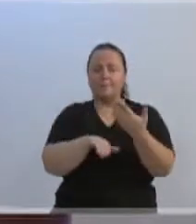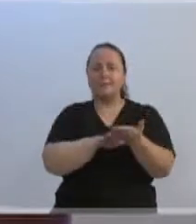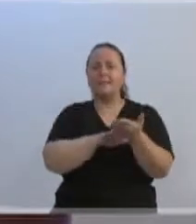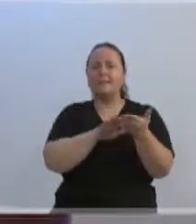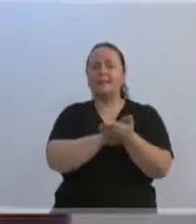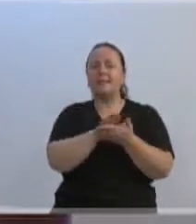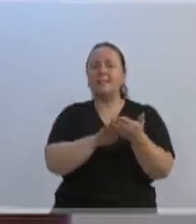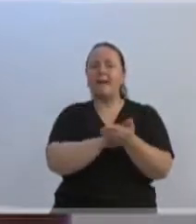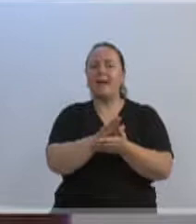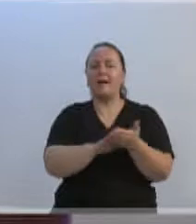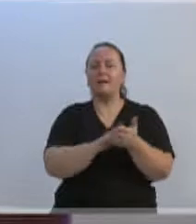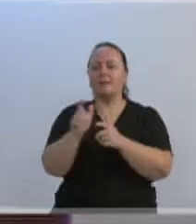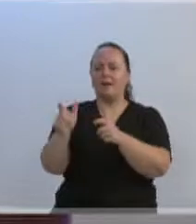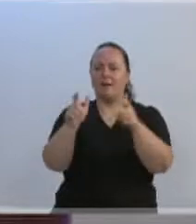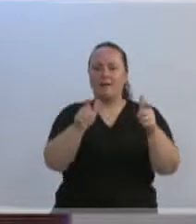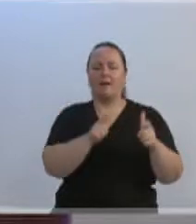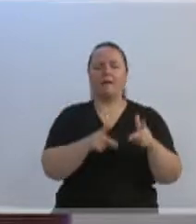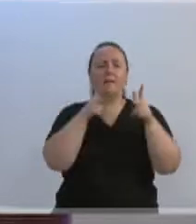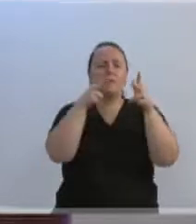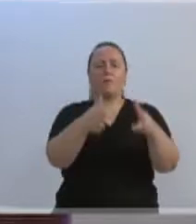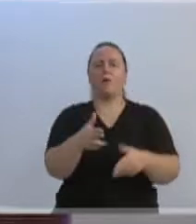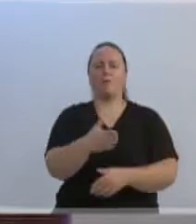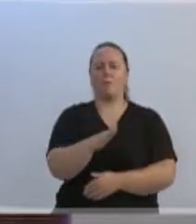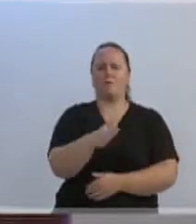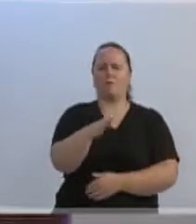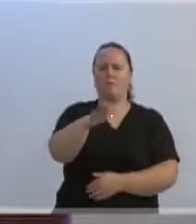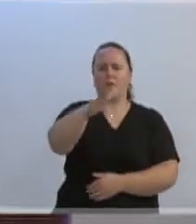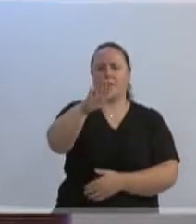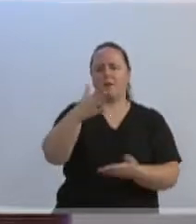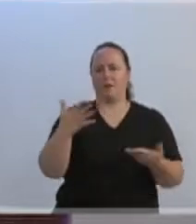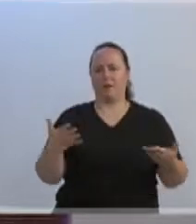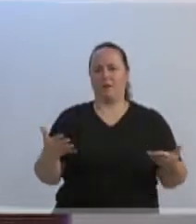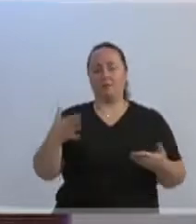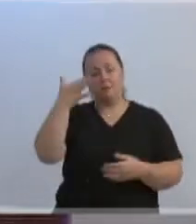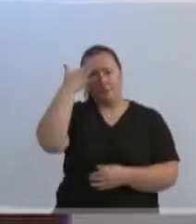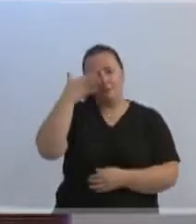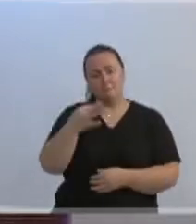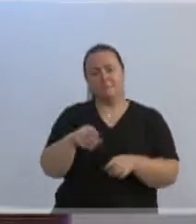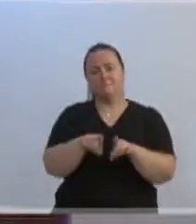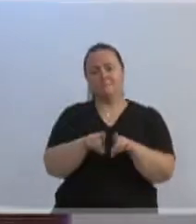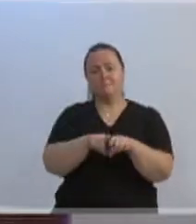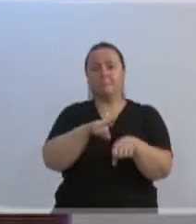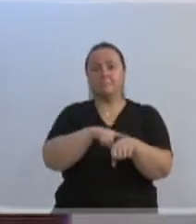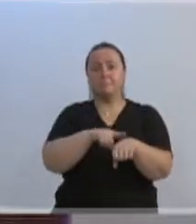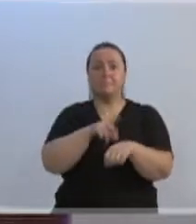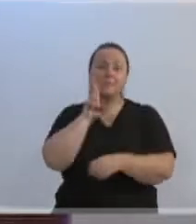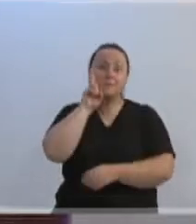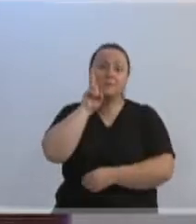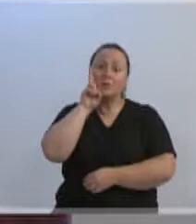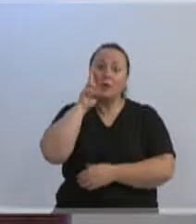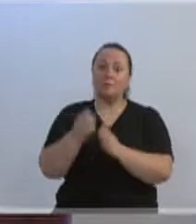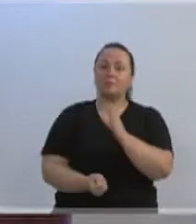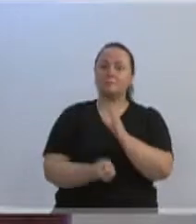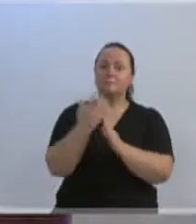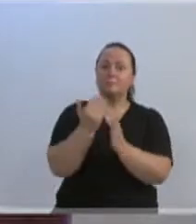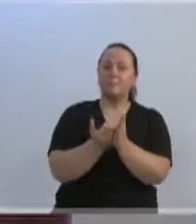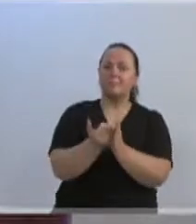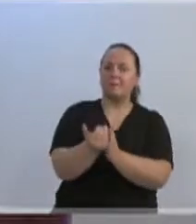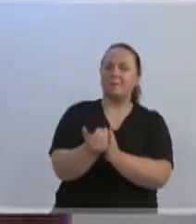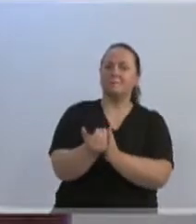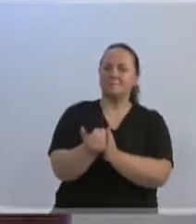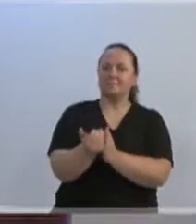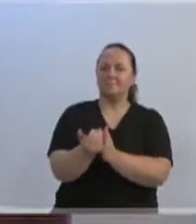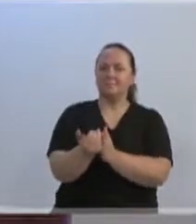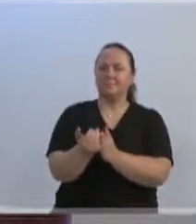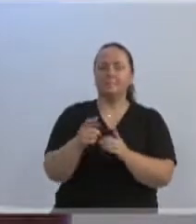ocupações como é o caso de favelas desordenadas e entendendo também um momento histórico nos quais elas foram criadas mas aqui nós temos